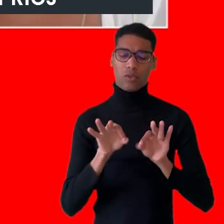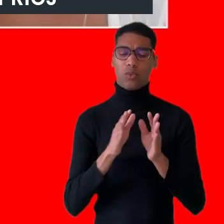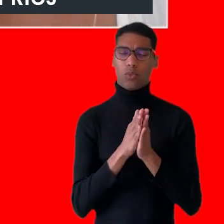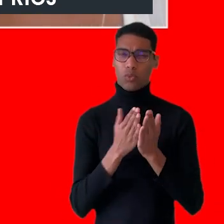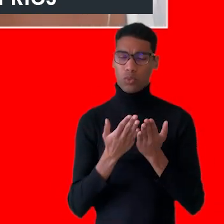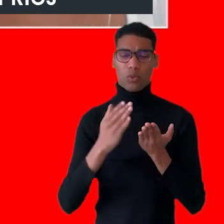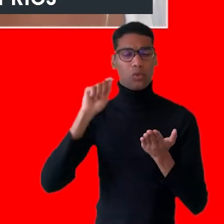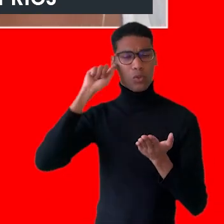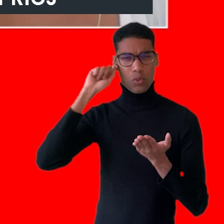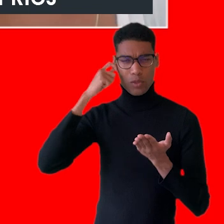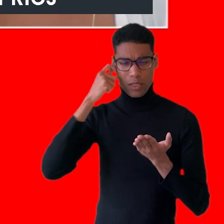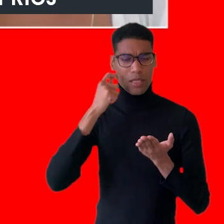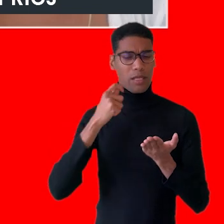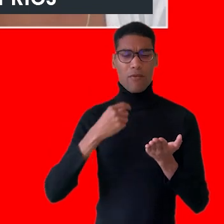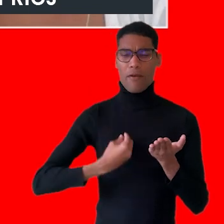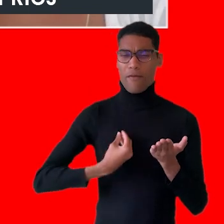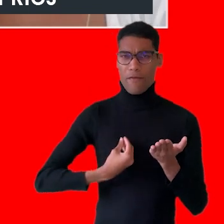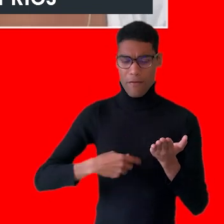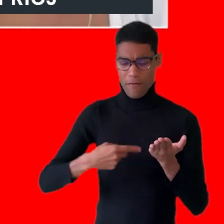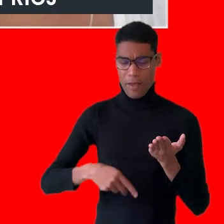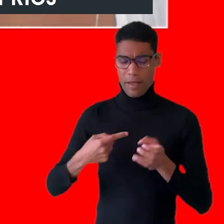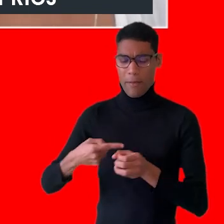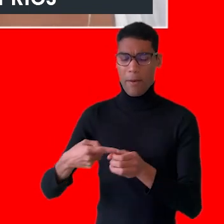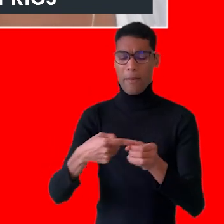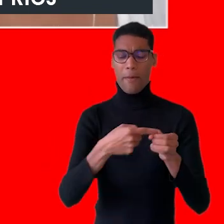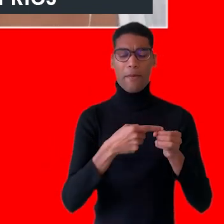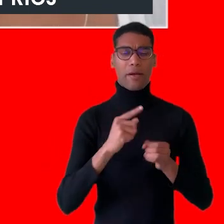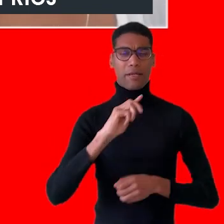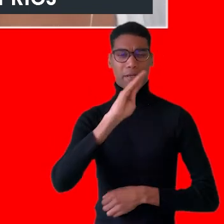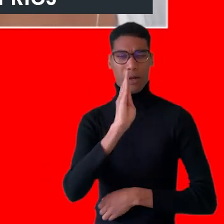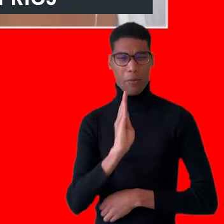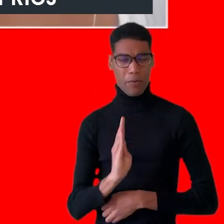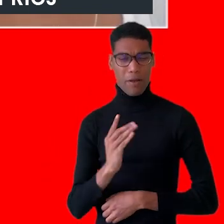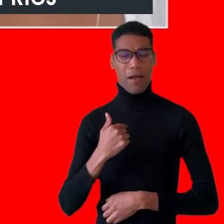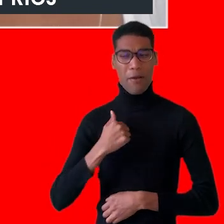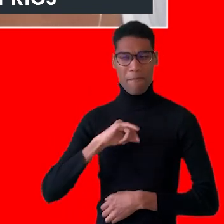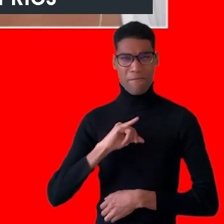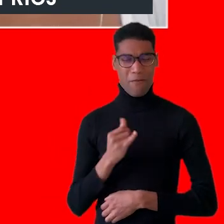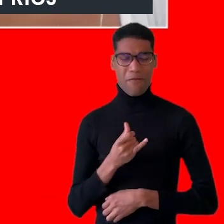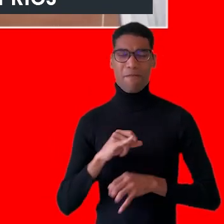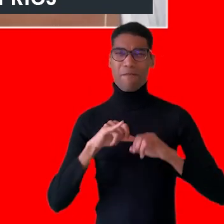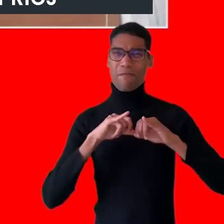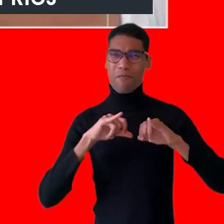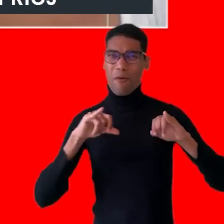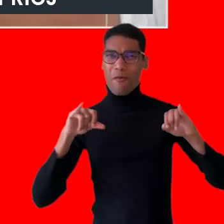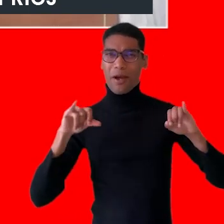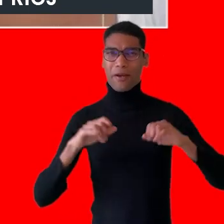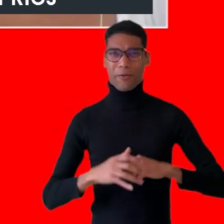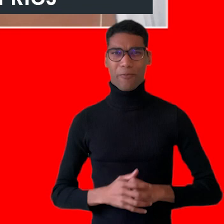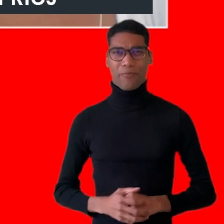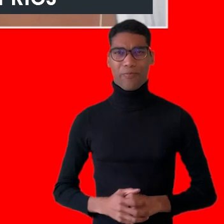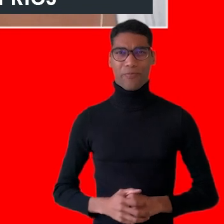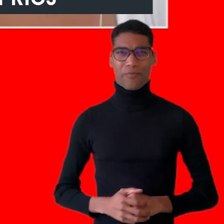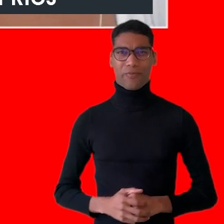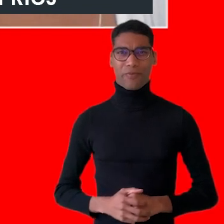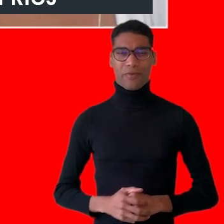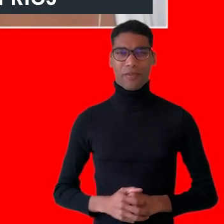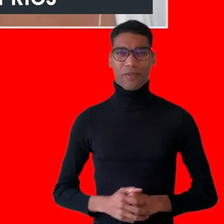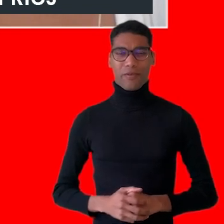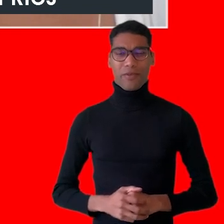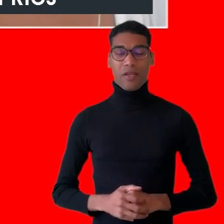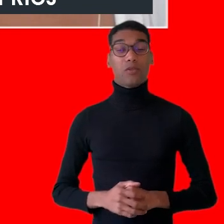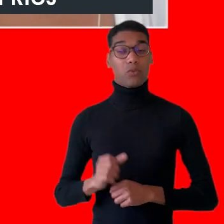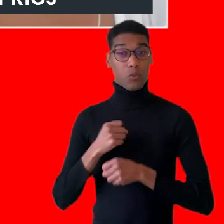coorganizadora dos livros Negros nas Cidades Brasileiras. Olha aí, já faz a tua propaganda. Da